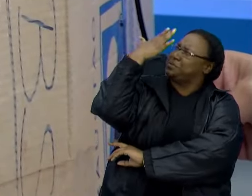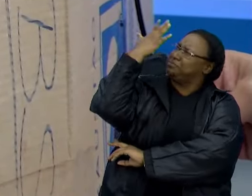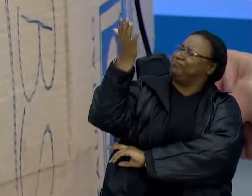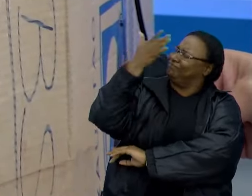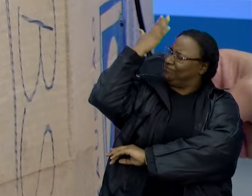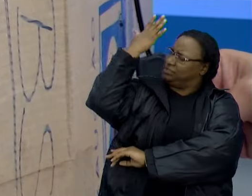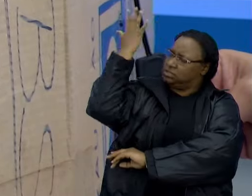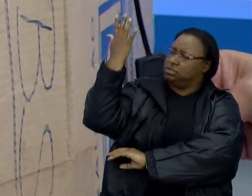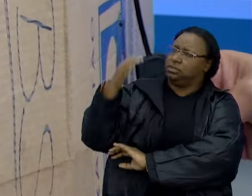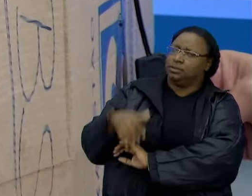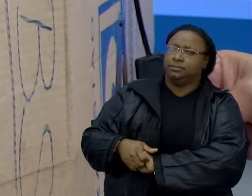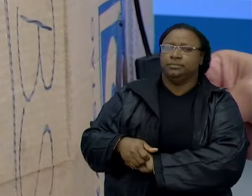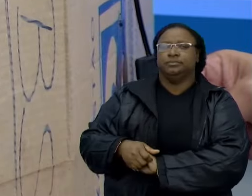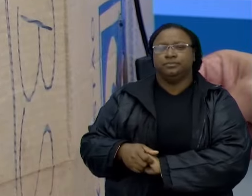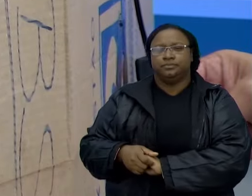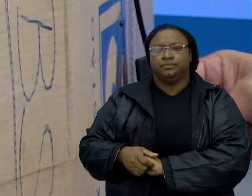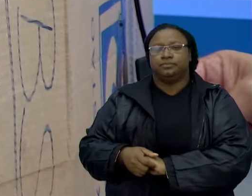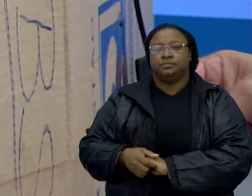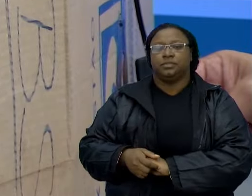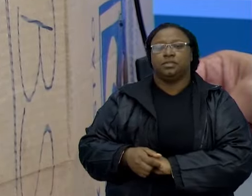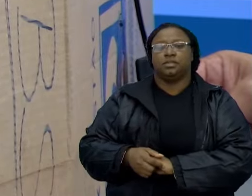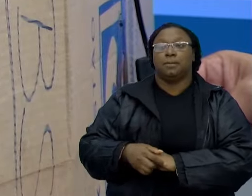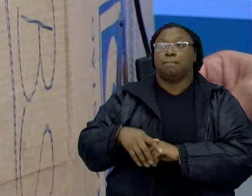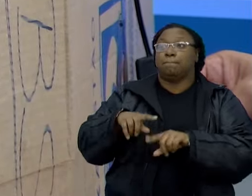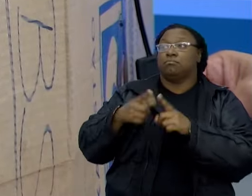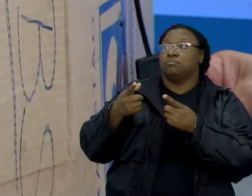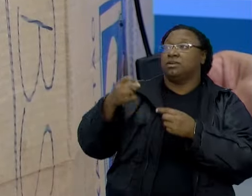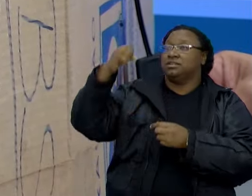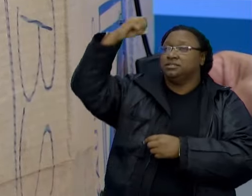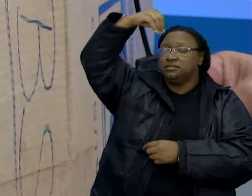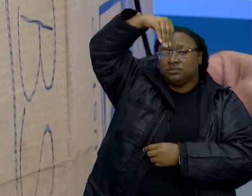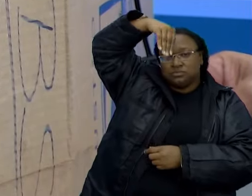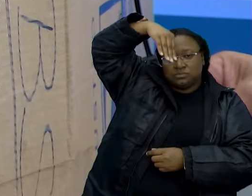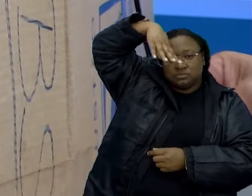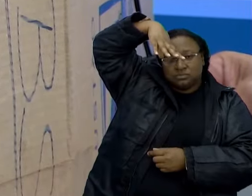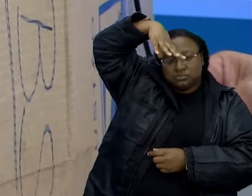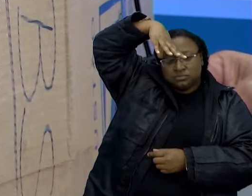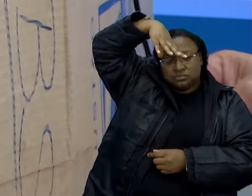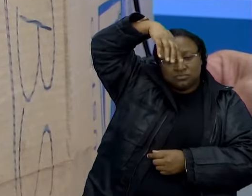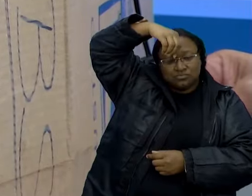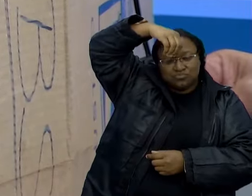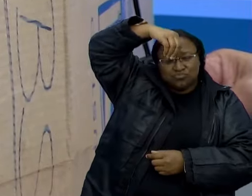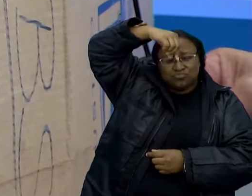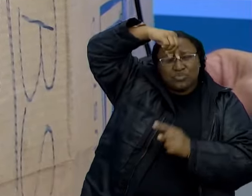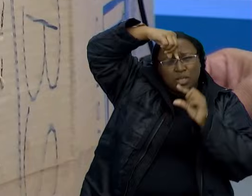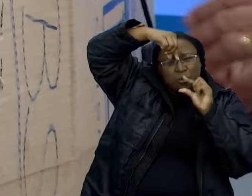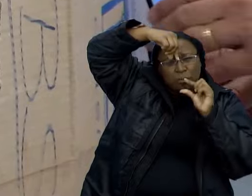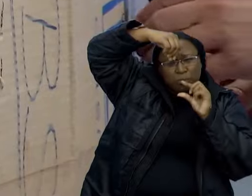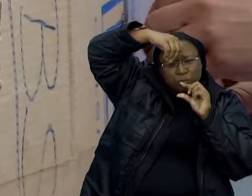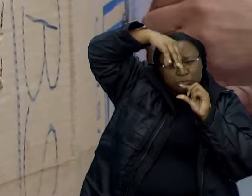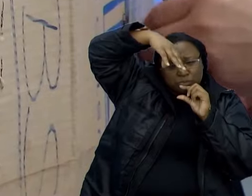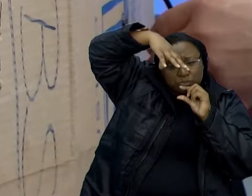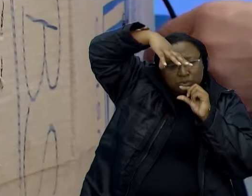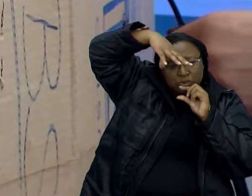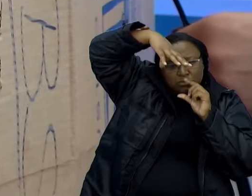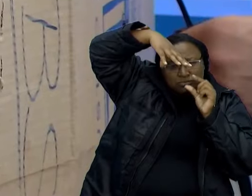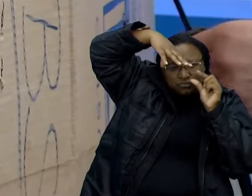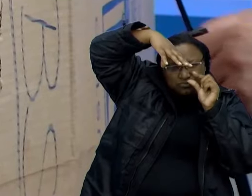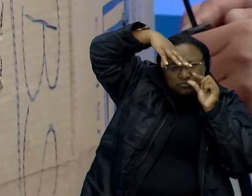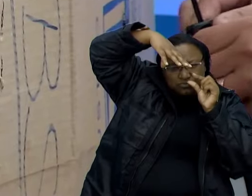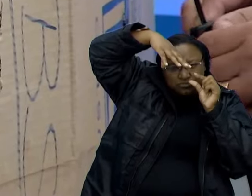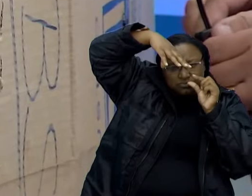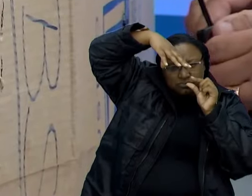ideia. Essa lâmpada aí, ela não vai iluminar quase nada, né? Então, esse problema é